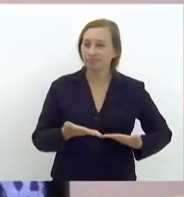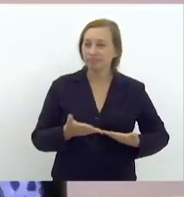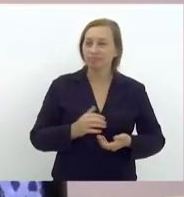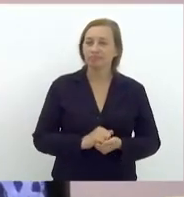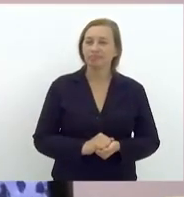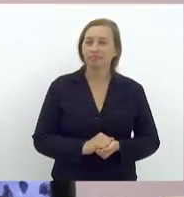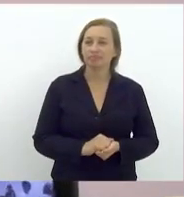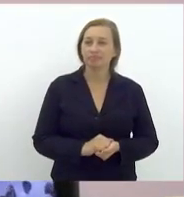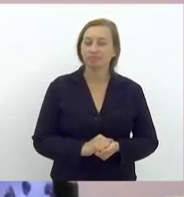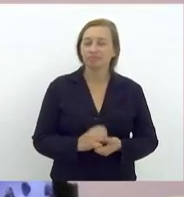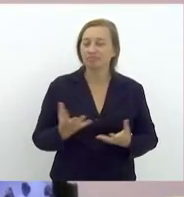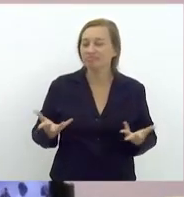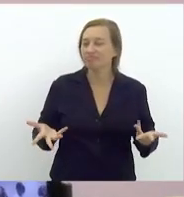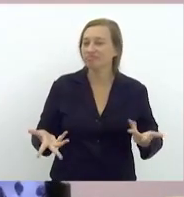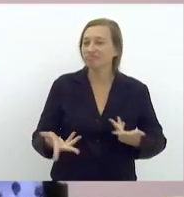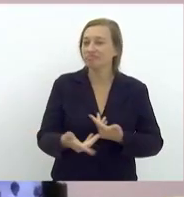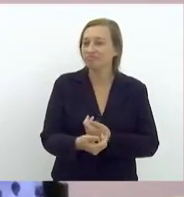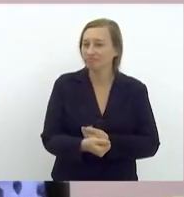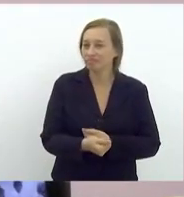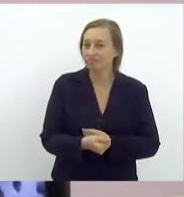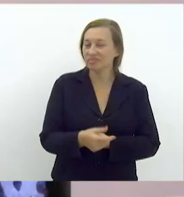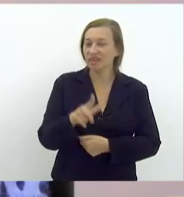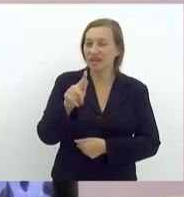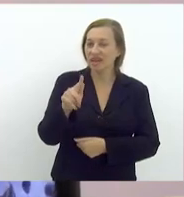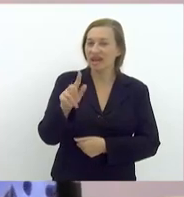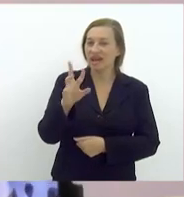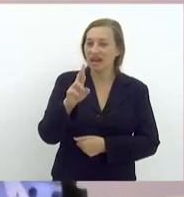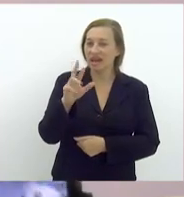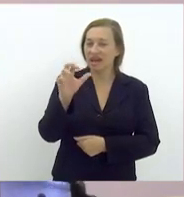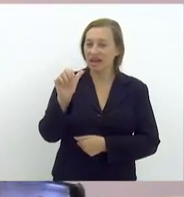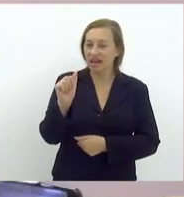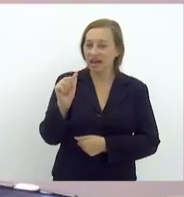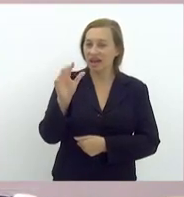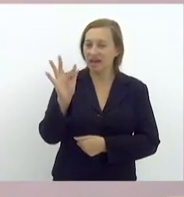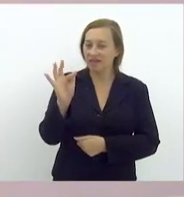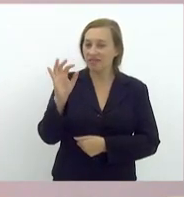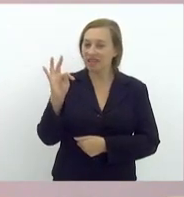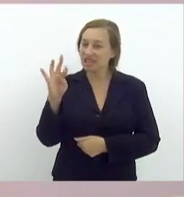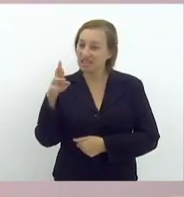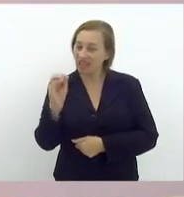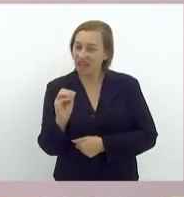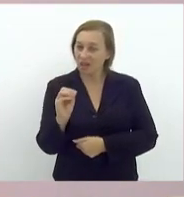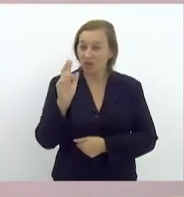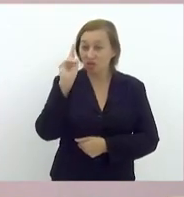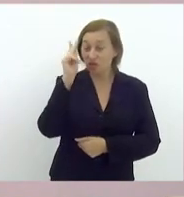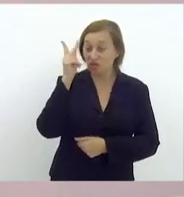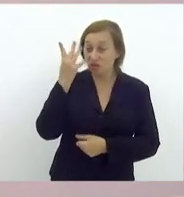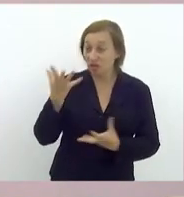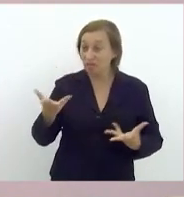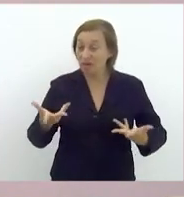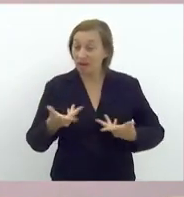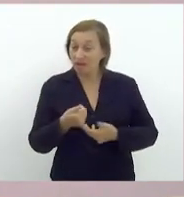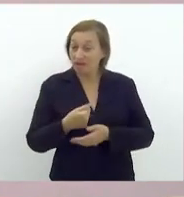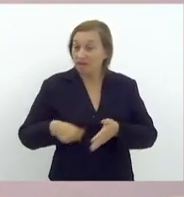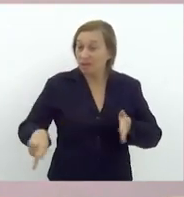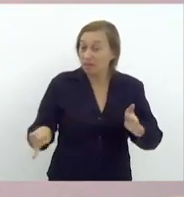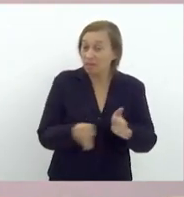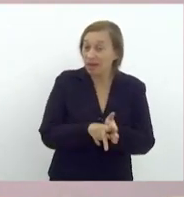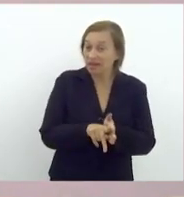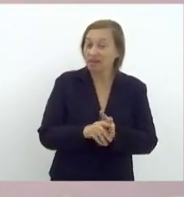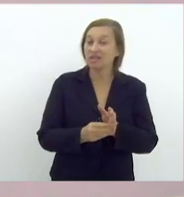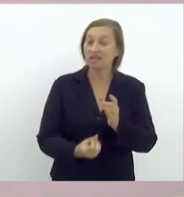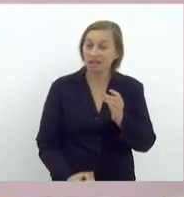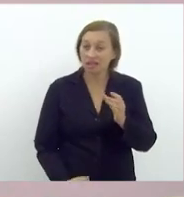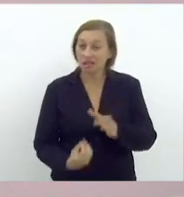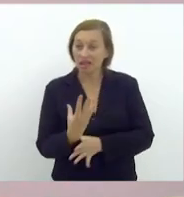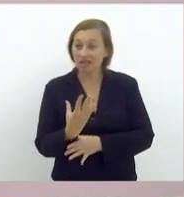esse maravilhoso grafiteiro que tá fazendo história que vai continuar fazendo história que também faz parte aqui da construção